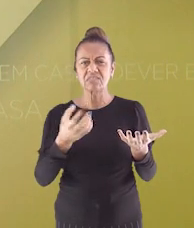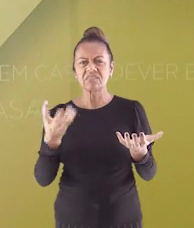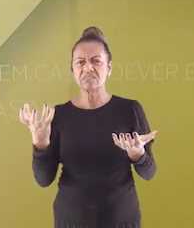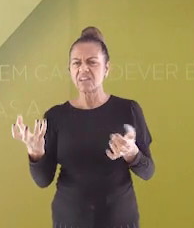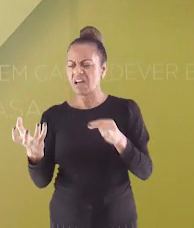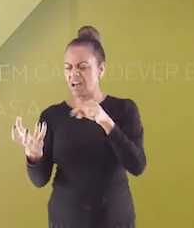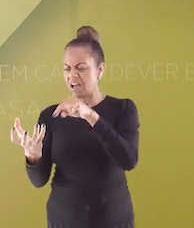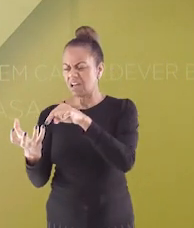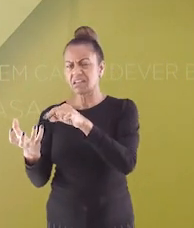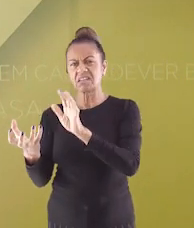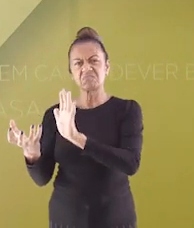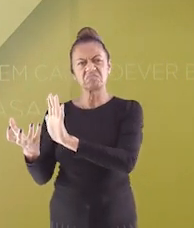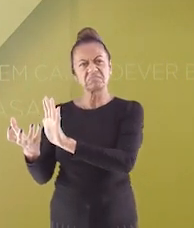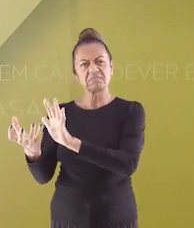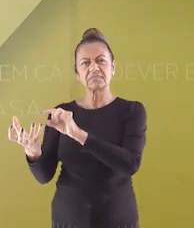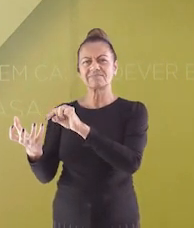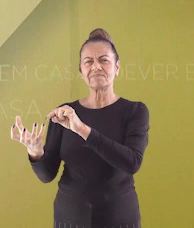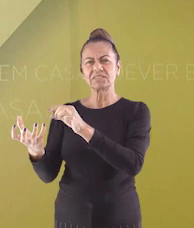Por que isso acontece?